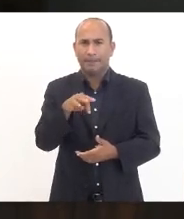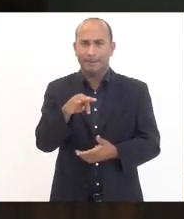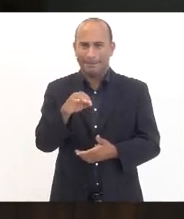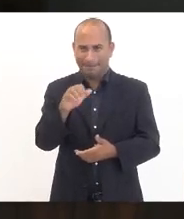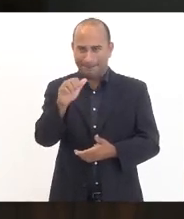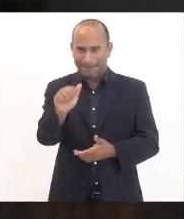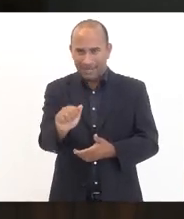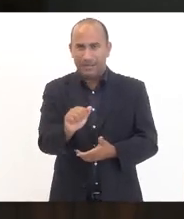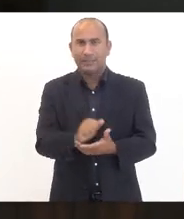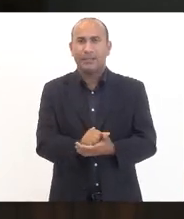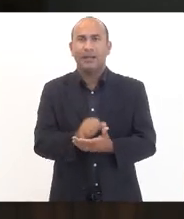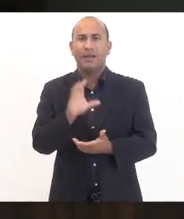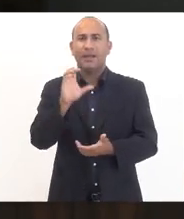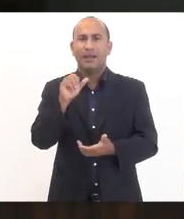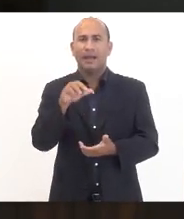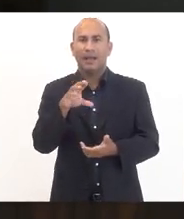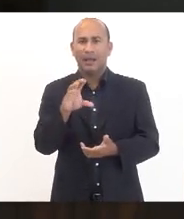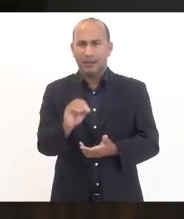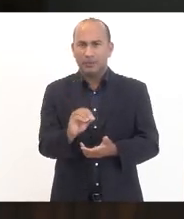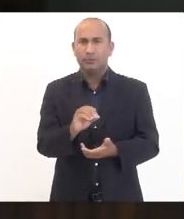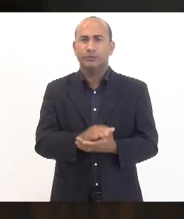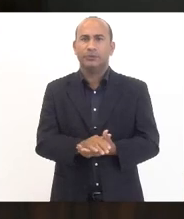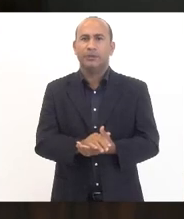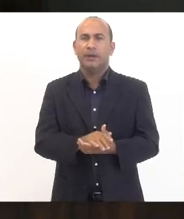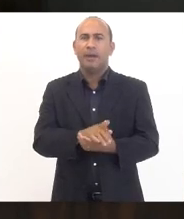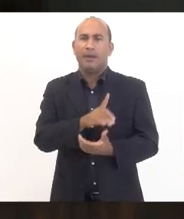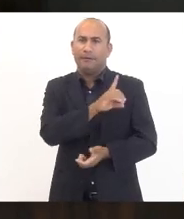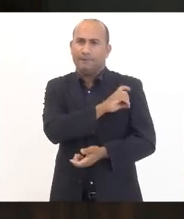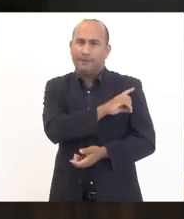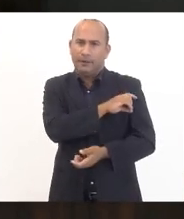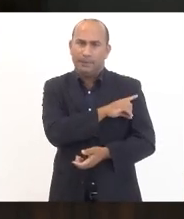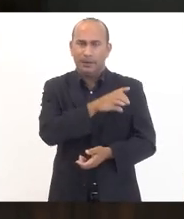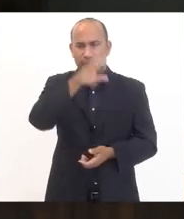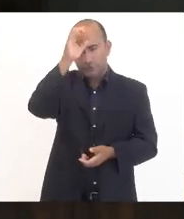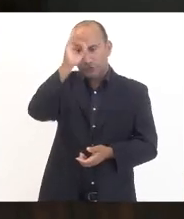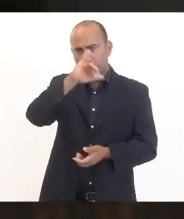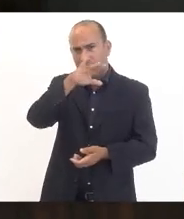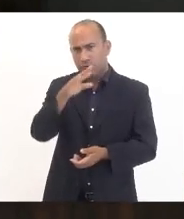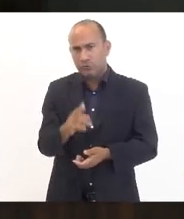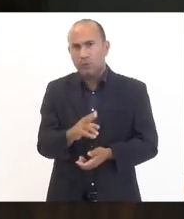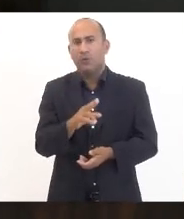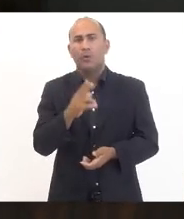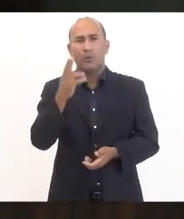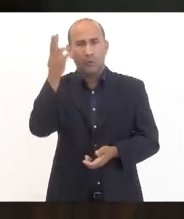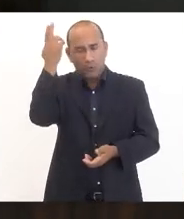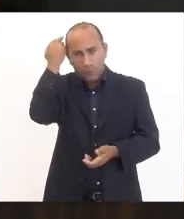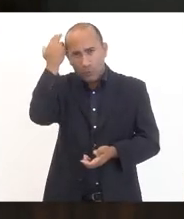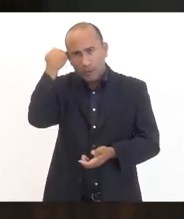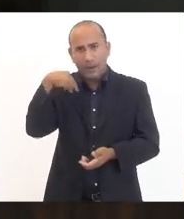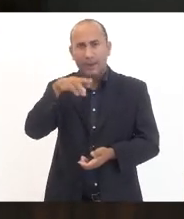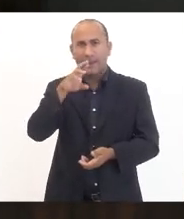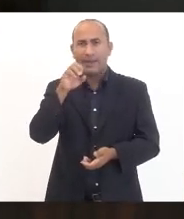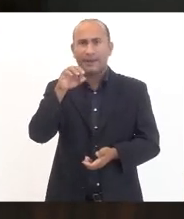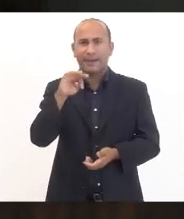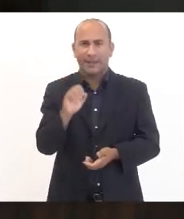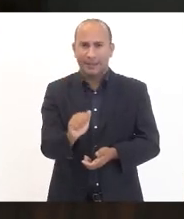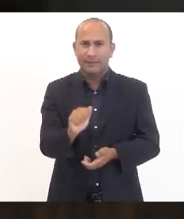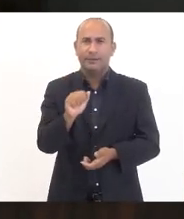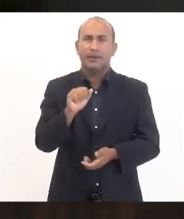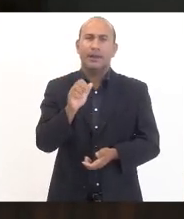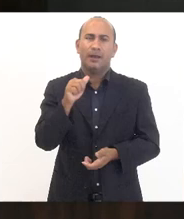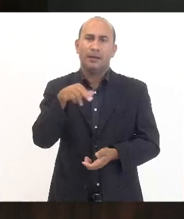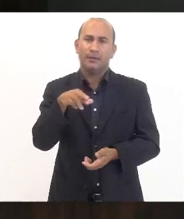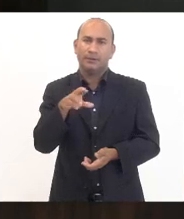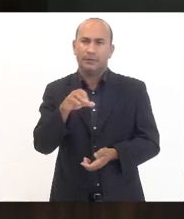Verguês, Carlos Mink, Brazão, enfermeira Rejane, Tia Ju, Eliomar, Luiz Paulo, Renata Souza, Anderson Moraes,